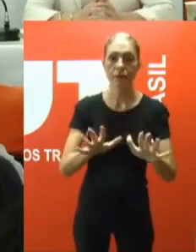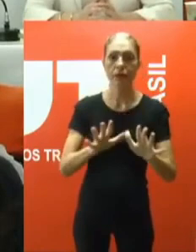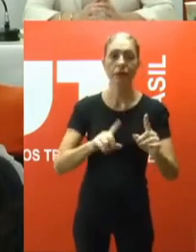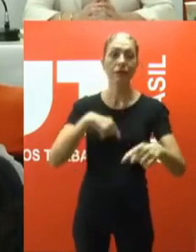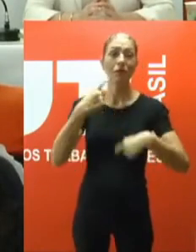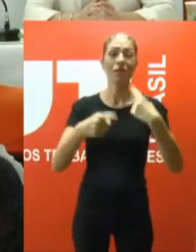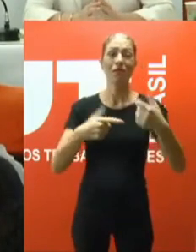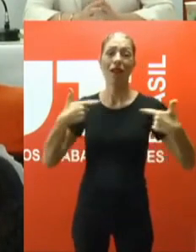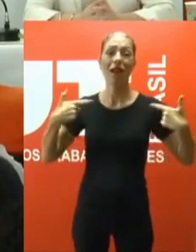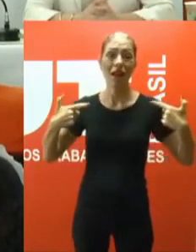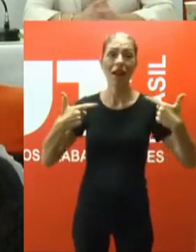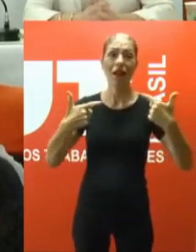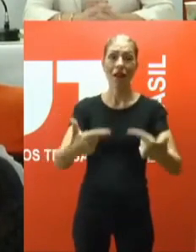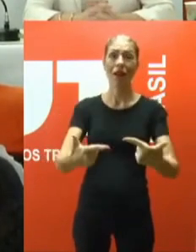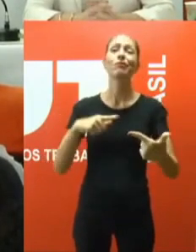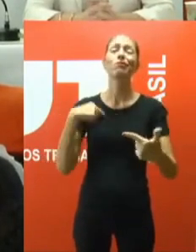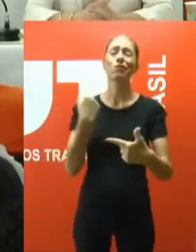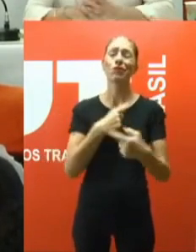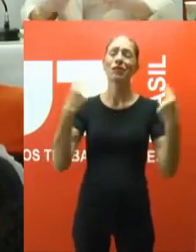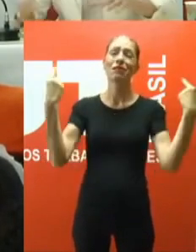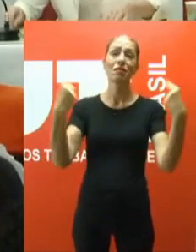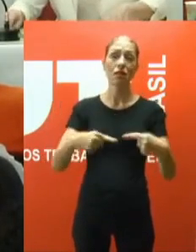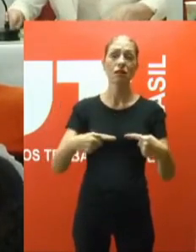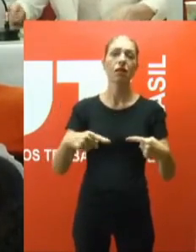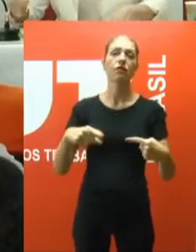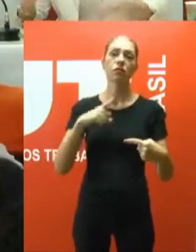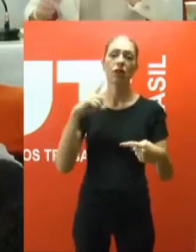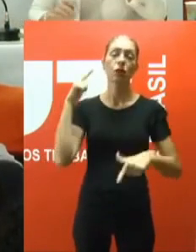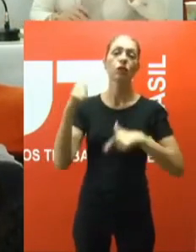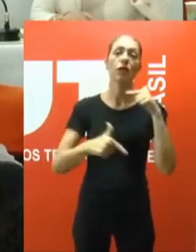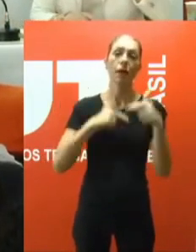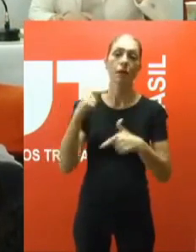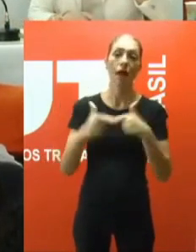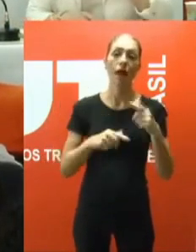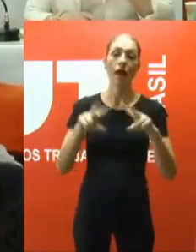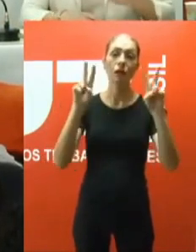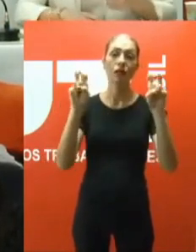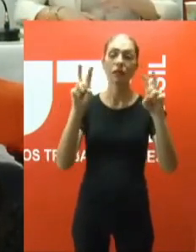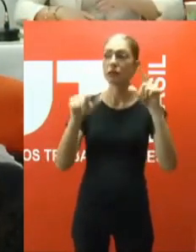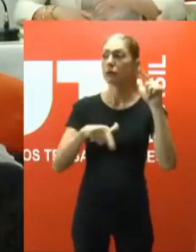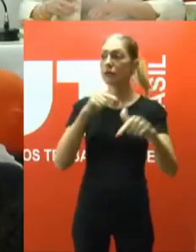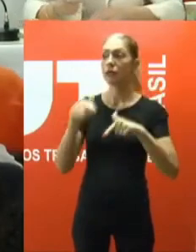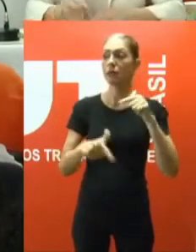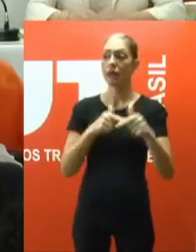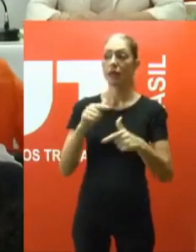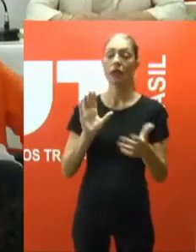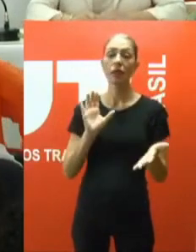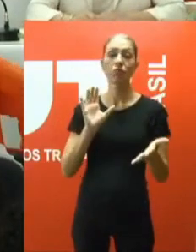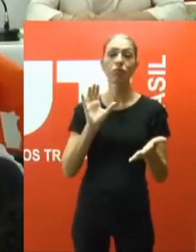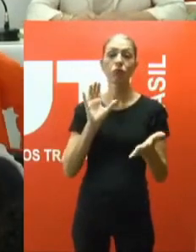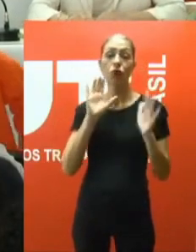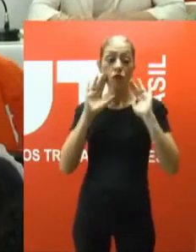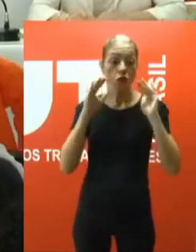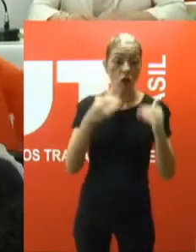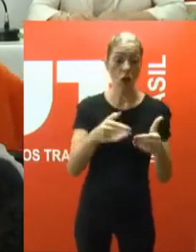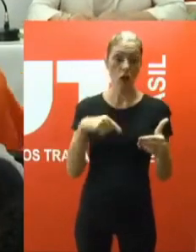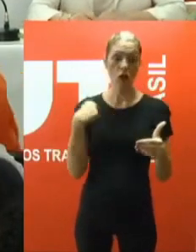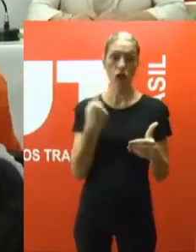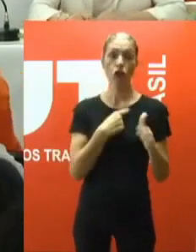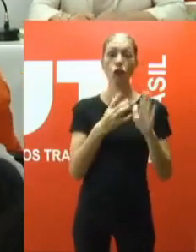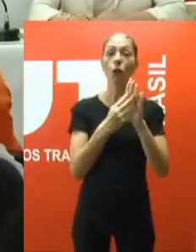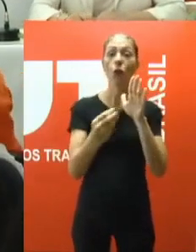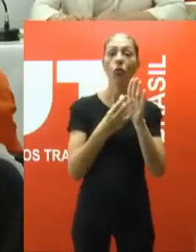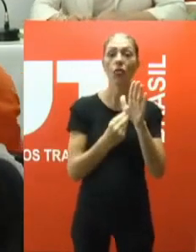é voltar a ter o trabalho e os temas trabalhistas no centro do nosso modelo. Voltar até